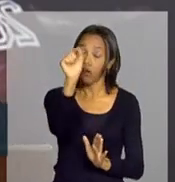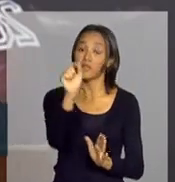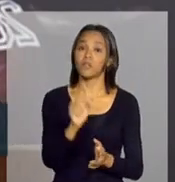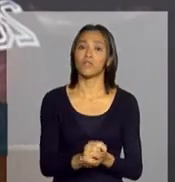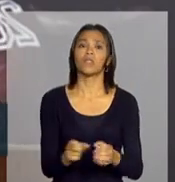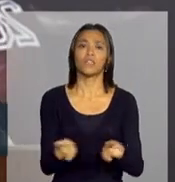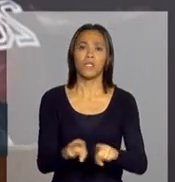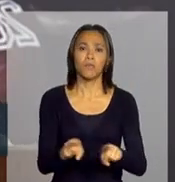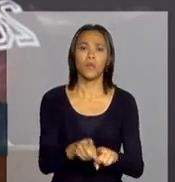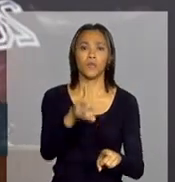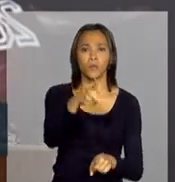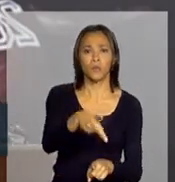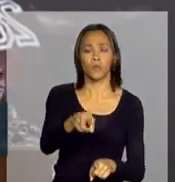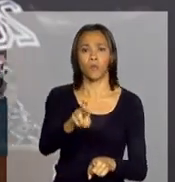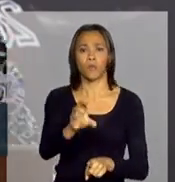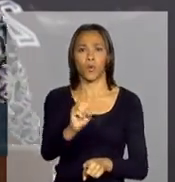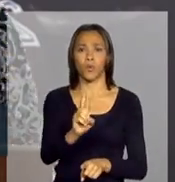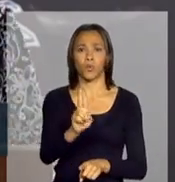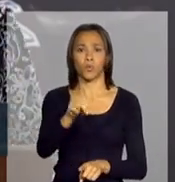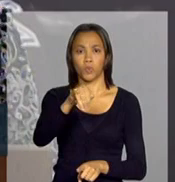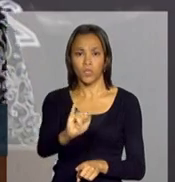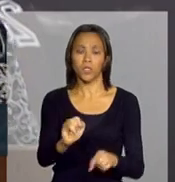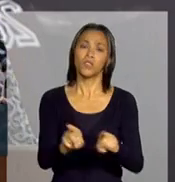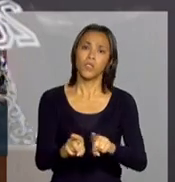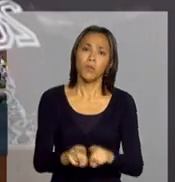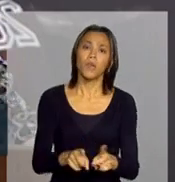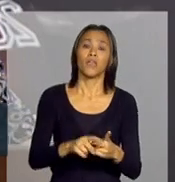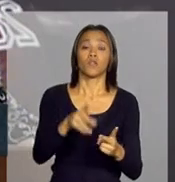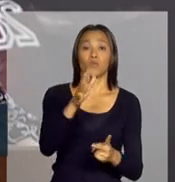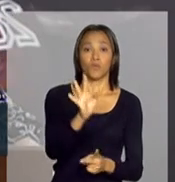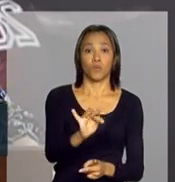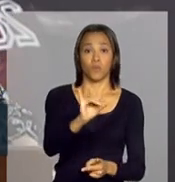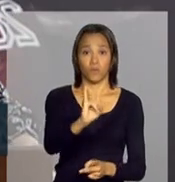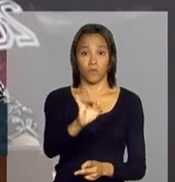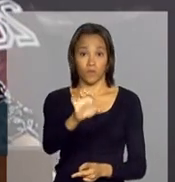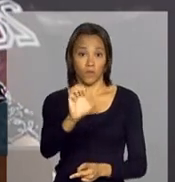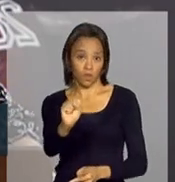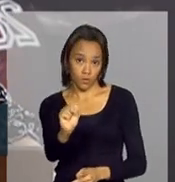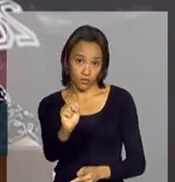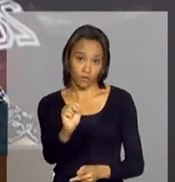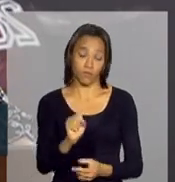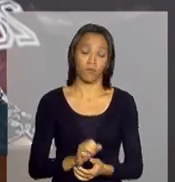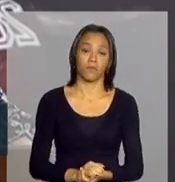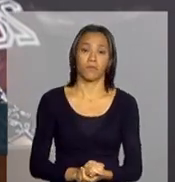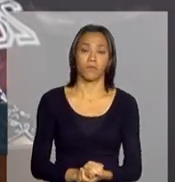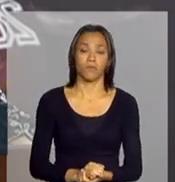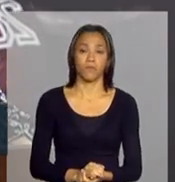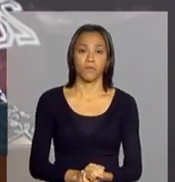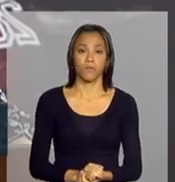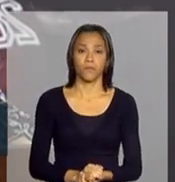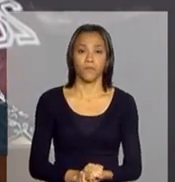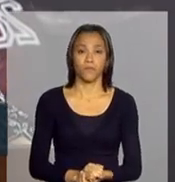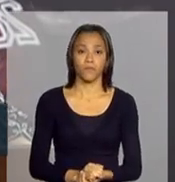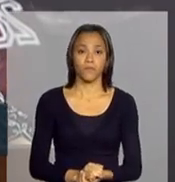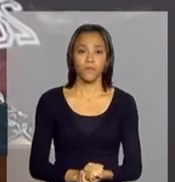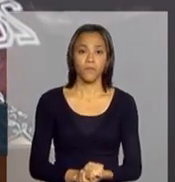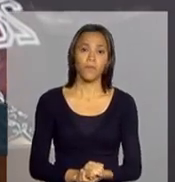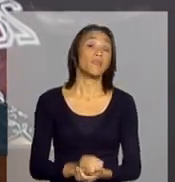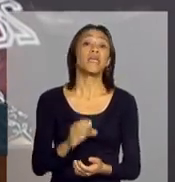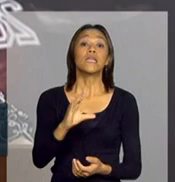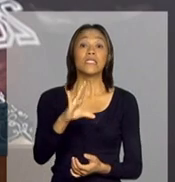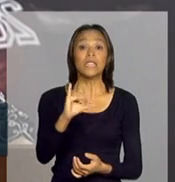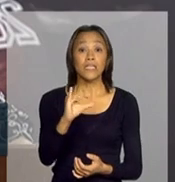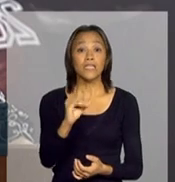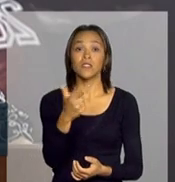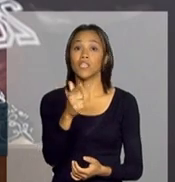do ProUni e do nosso financiamento do Fi com Ciência sem